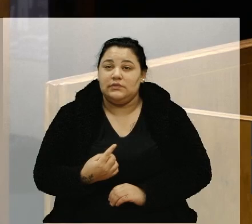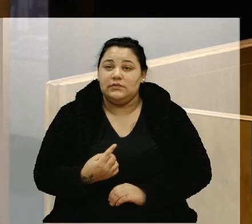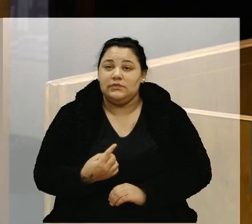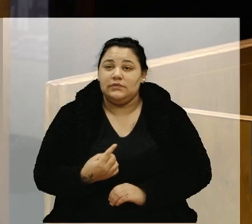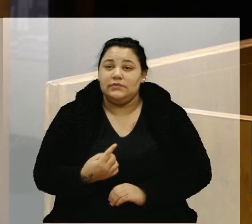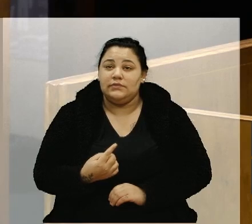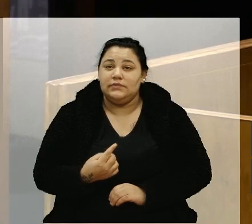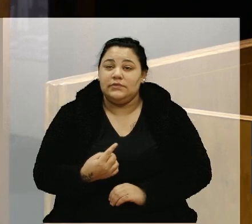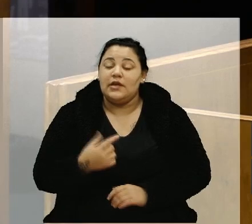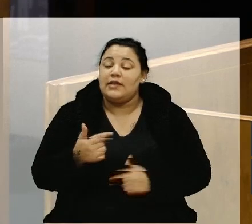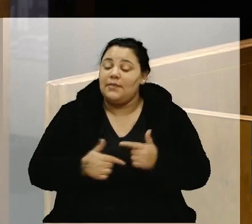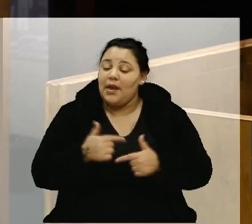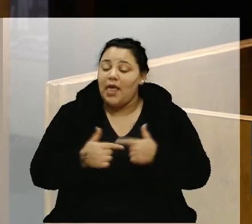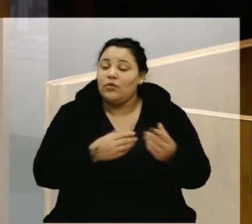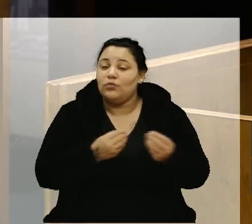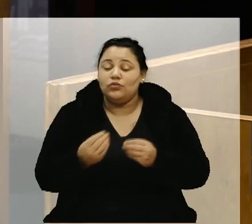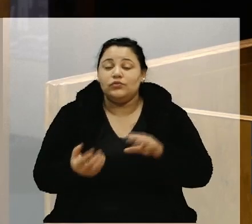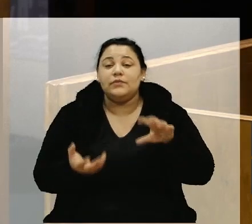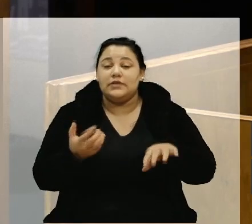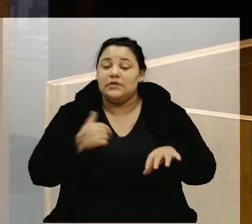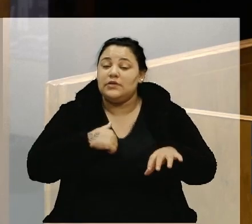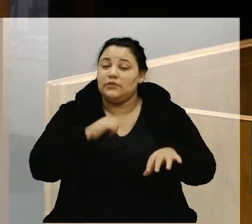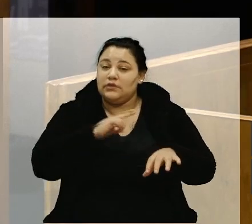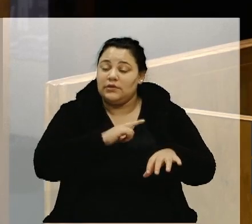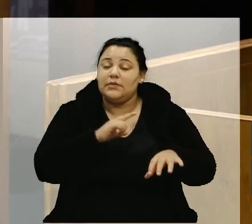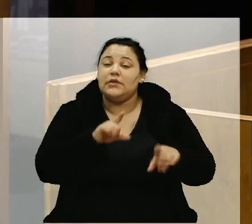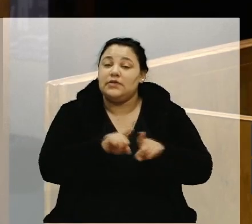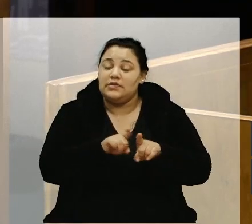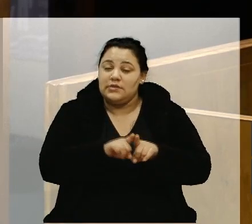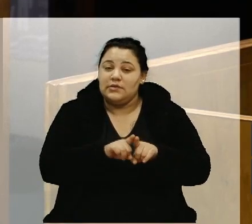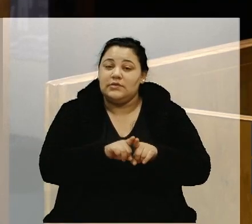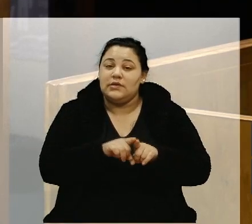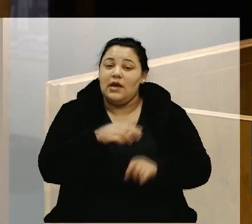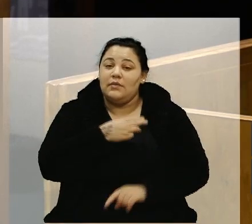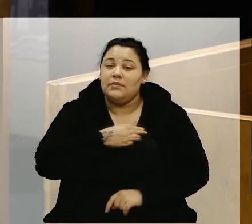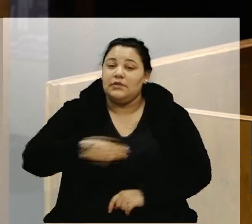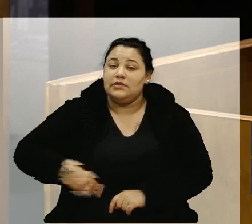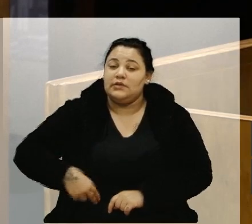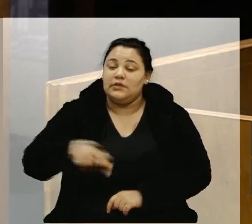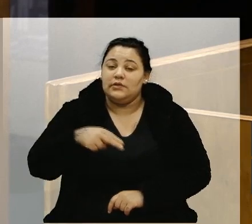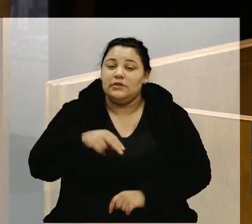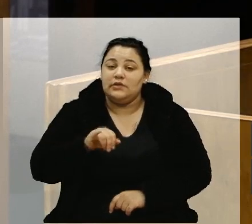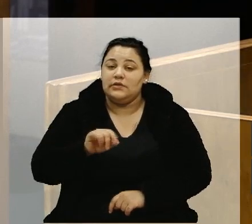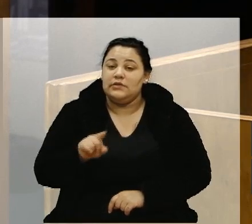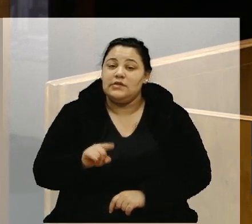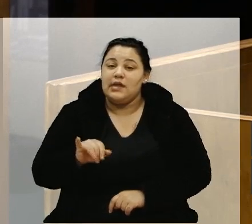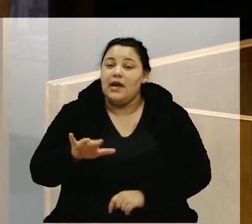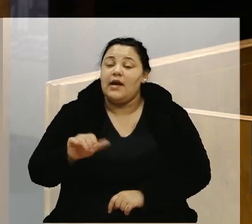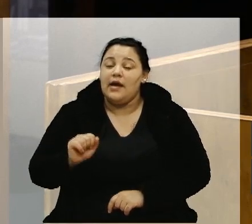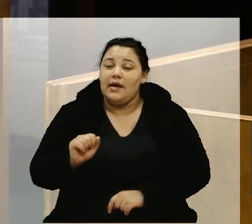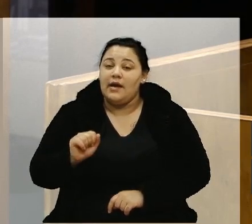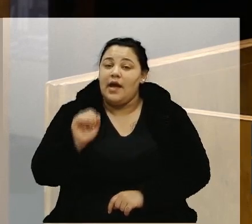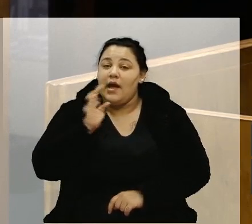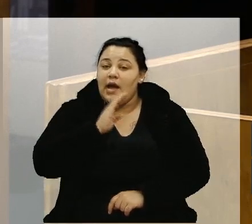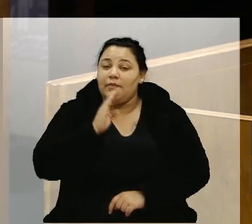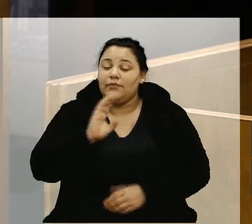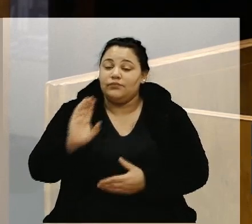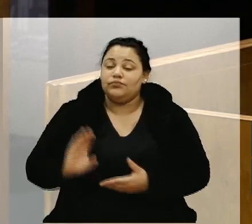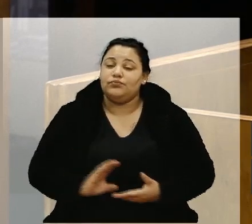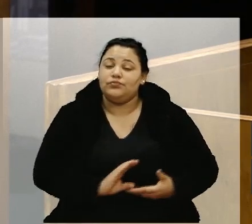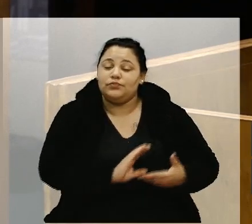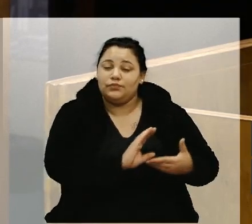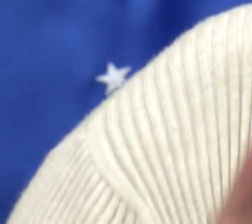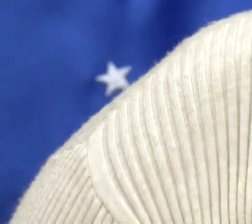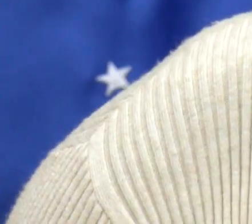muito em Brasília e tenho certeza que a nossa ministra Nízia vai logo adiante repassar os recursos para o Hospital